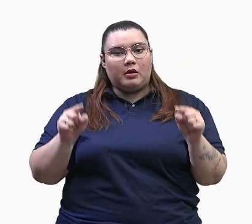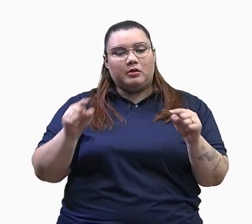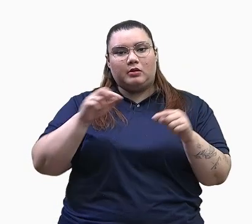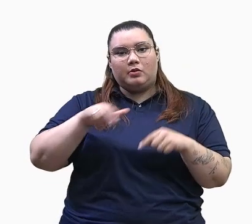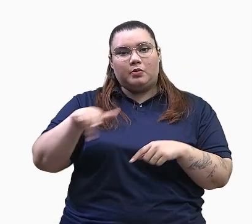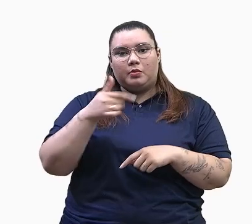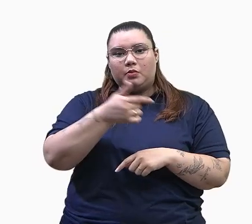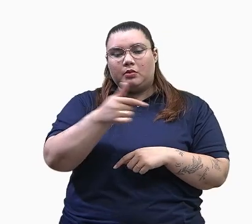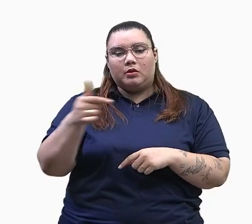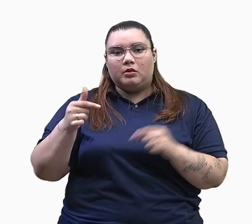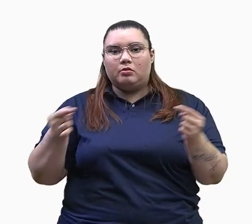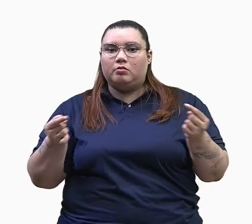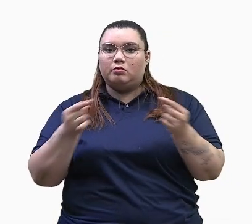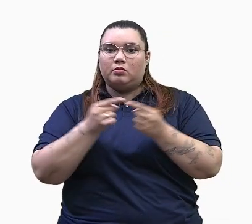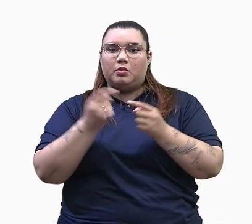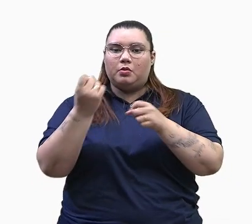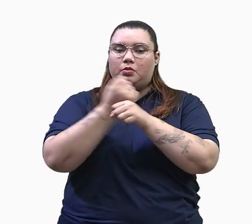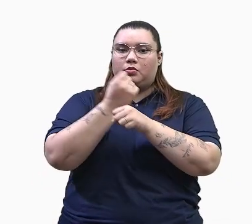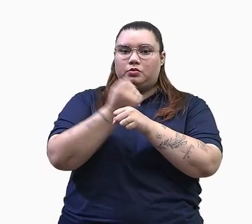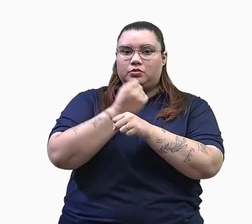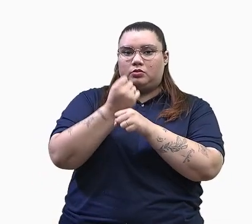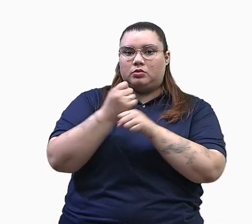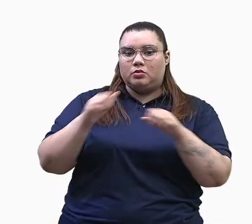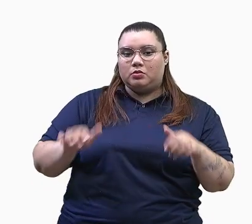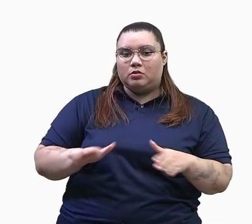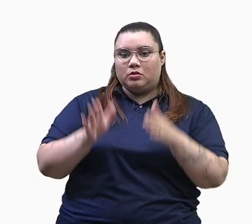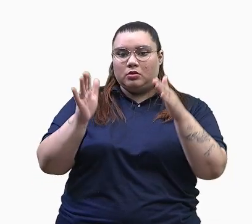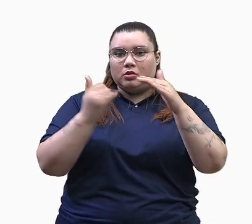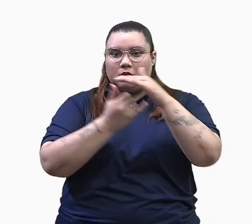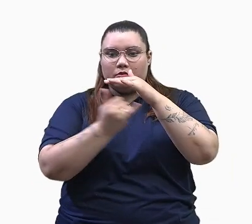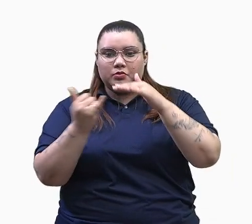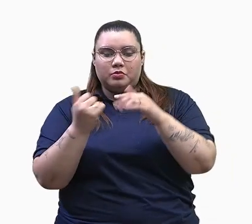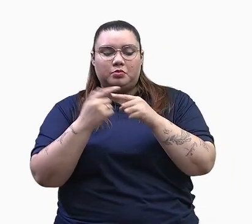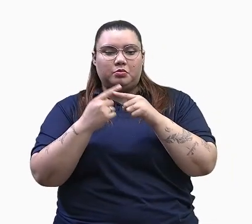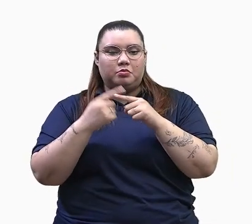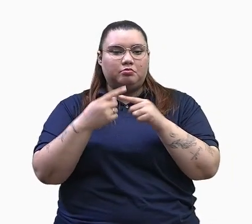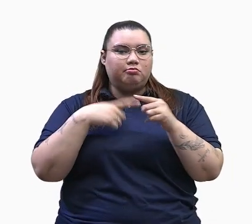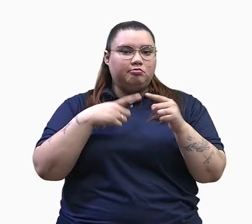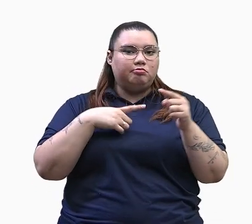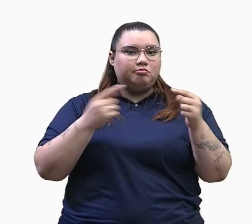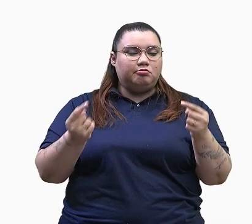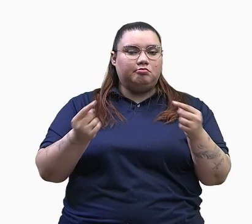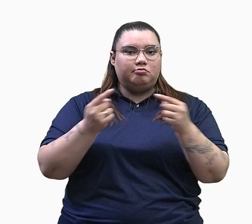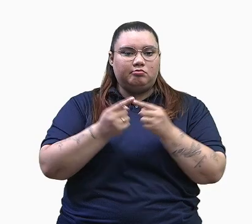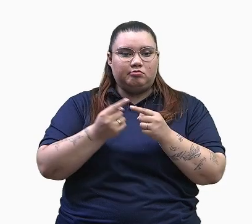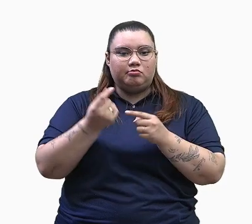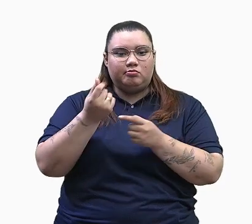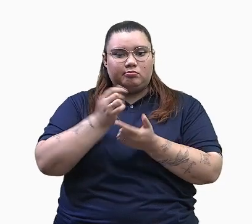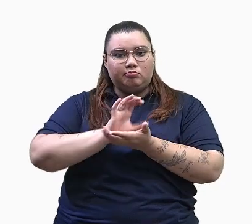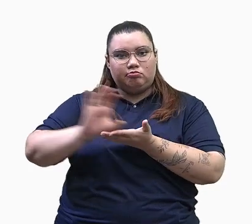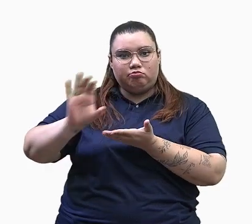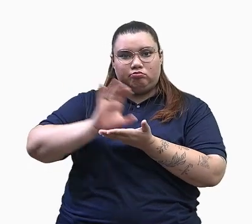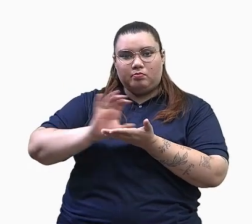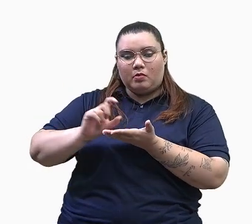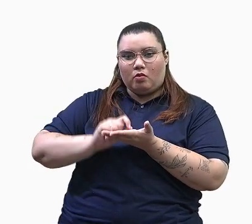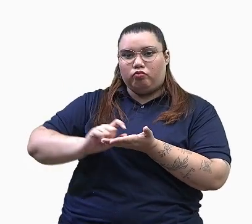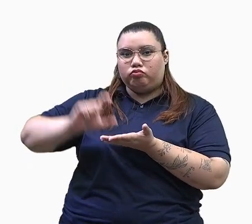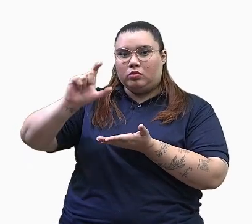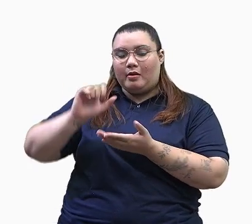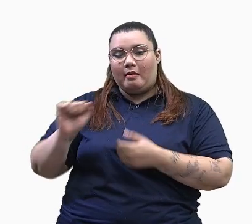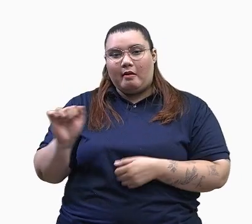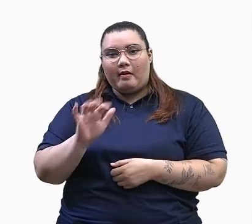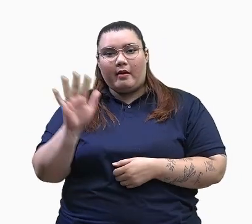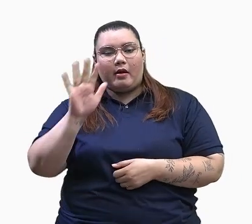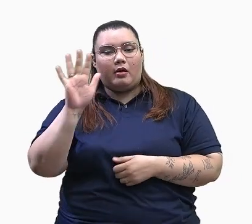levando em consideração a construção da usina, né, porque isso envolve ali altos investimentos, tá bom? Então a gente